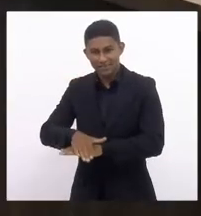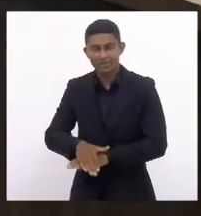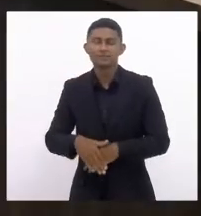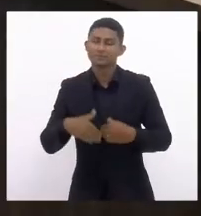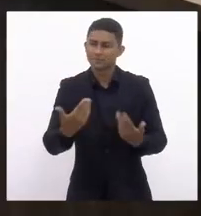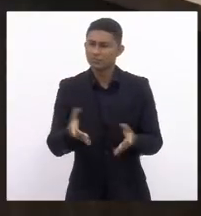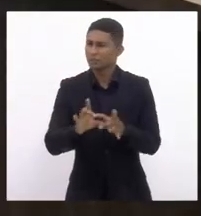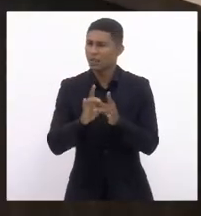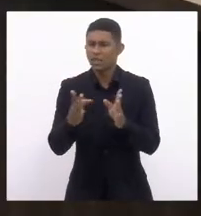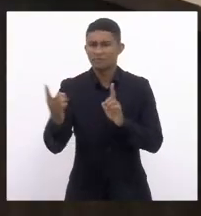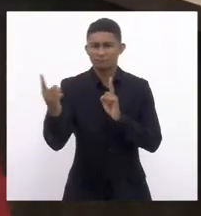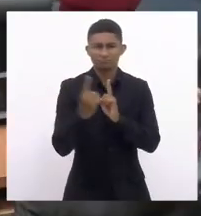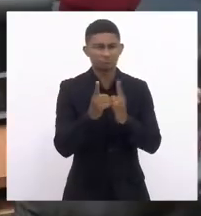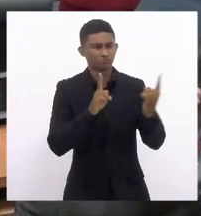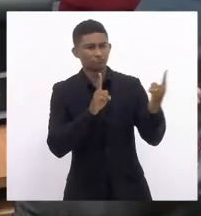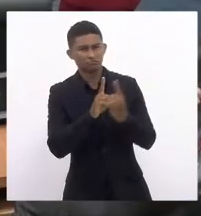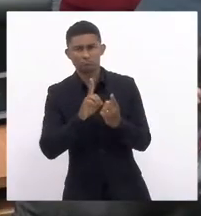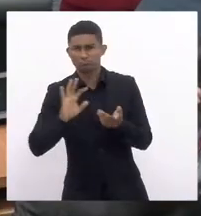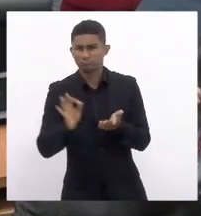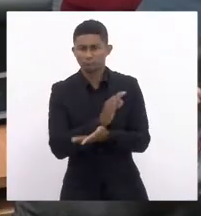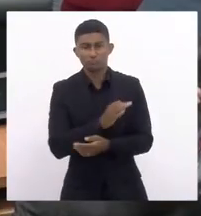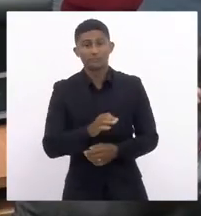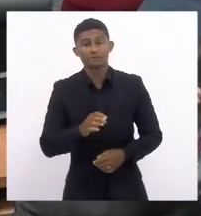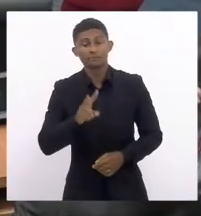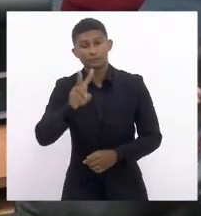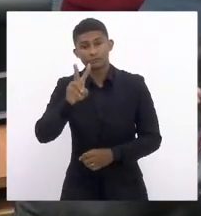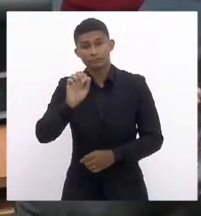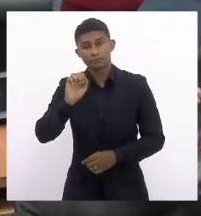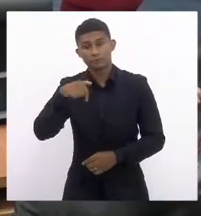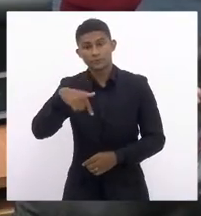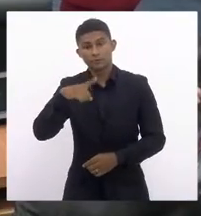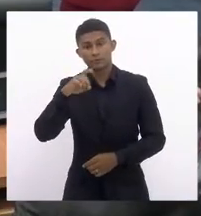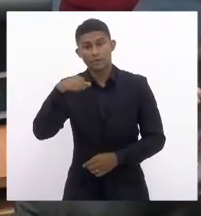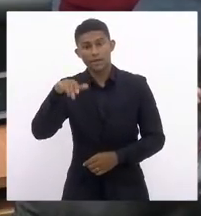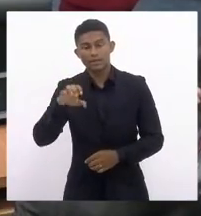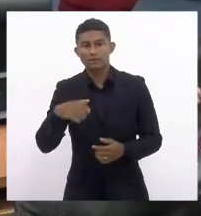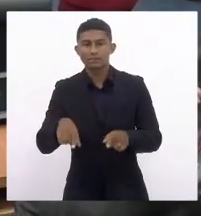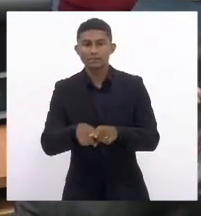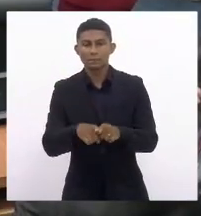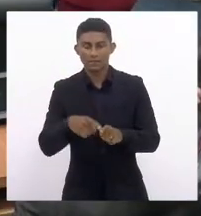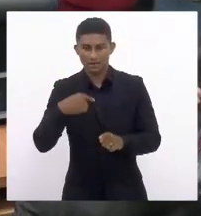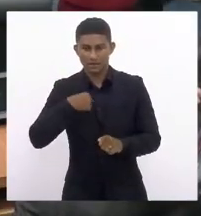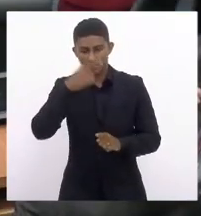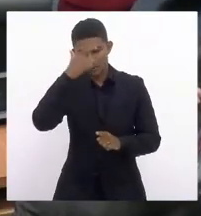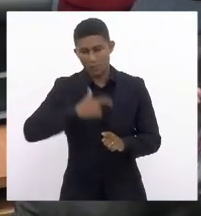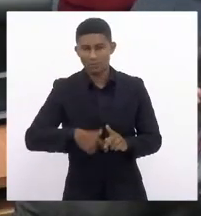a coautoria. Deputado Valdec. Obrigado. E Siciliano.